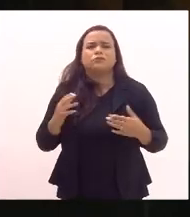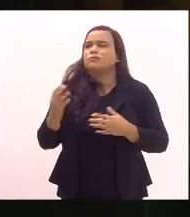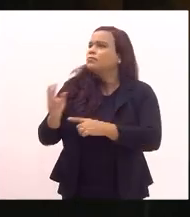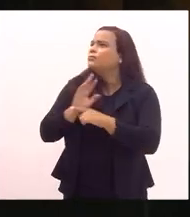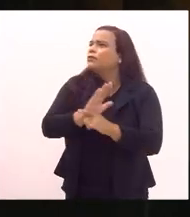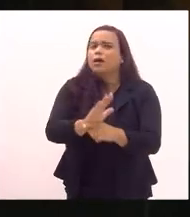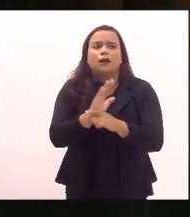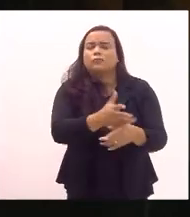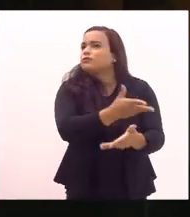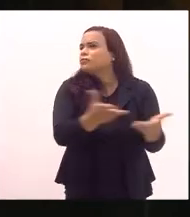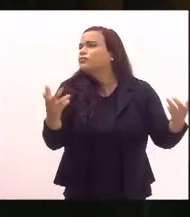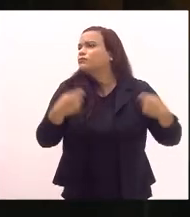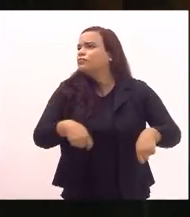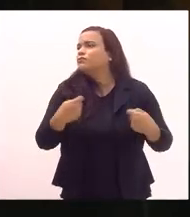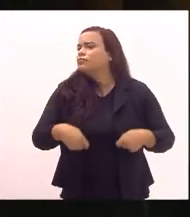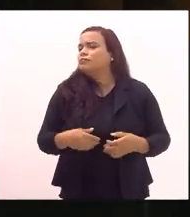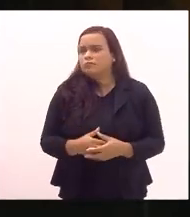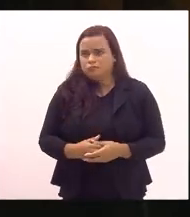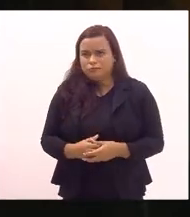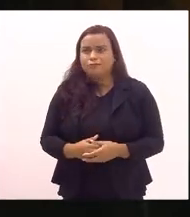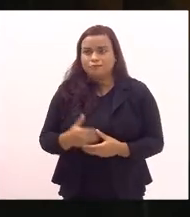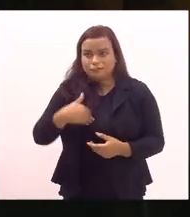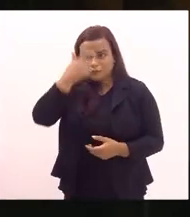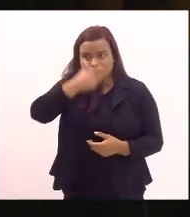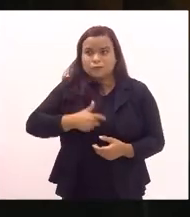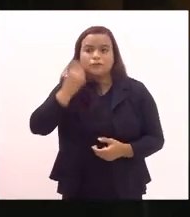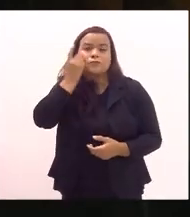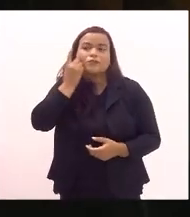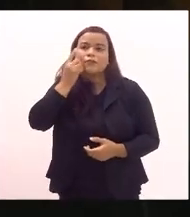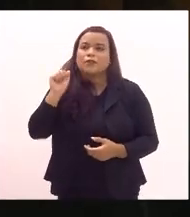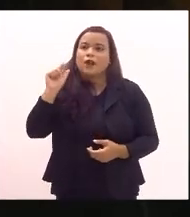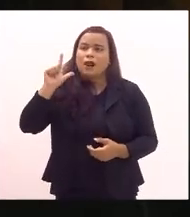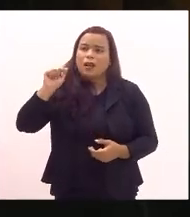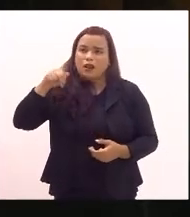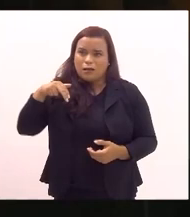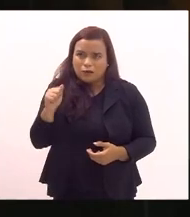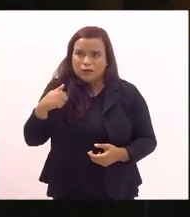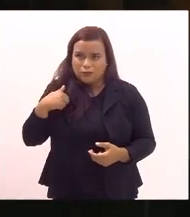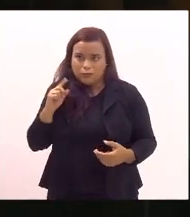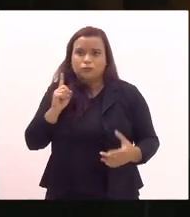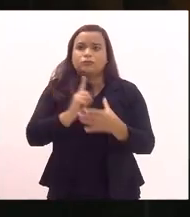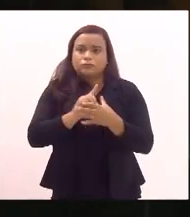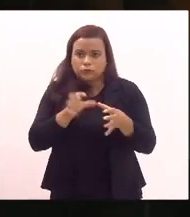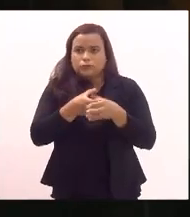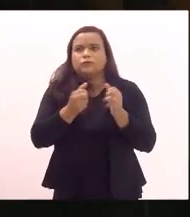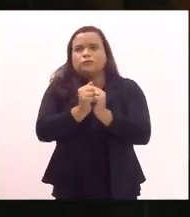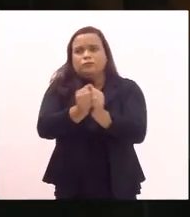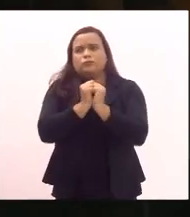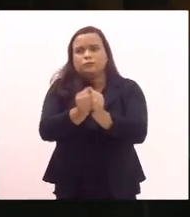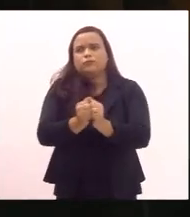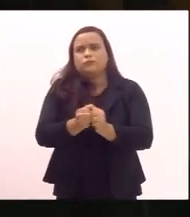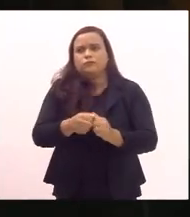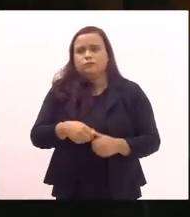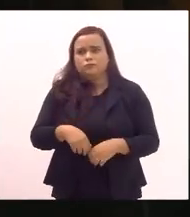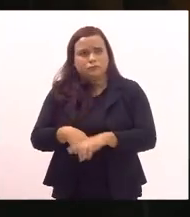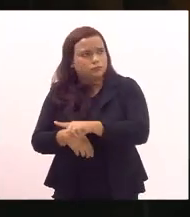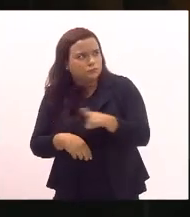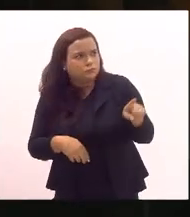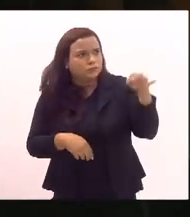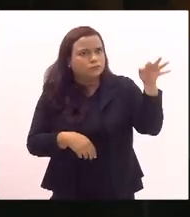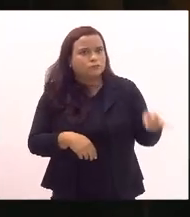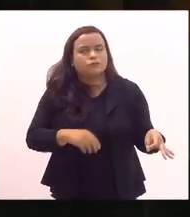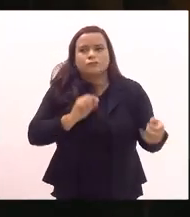para eles que tanto precisam e o deputado Alana eu tô nessa e eu tenho certeza que ele tá aqui